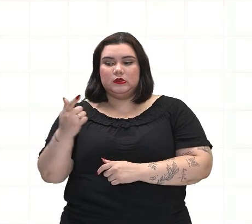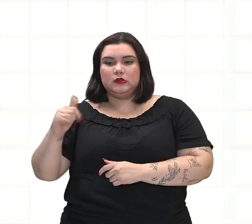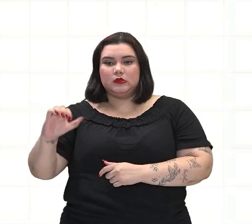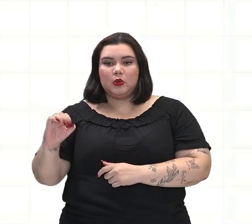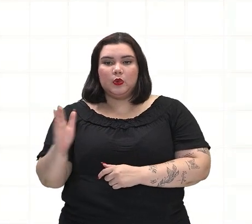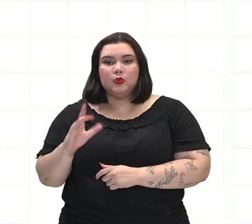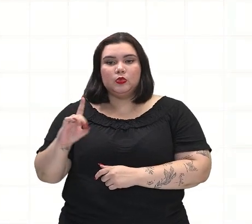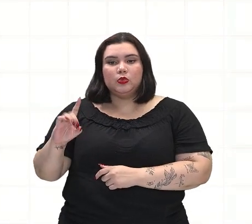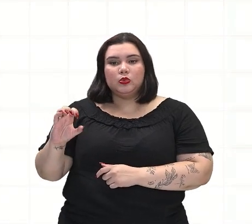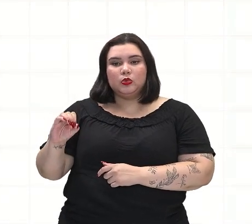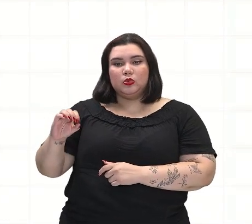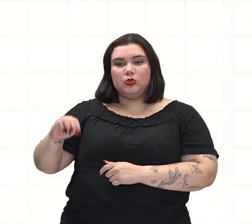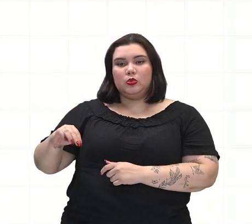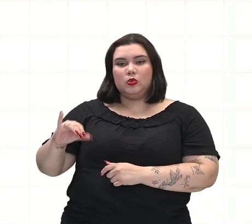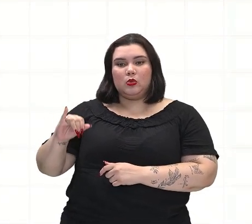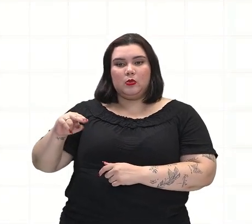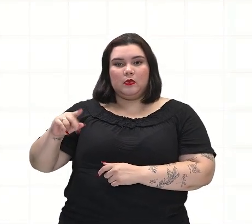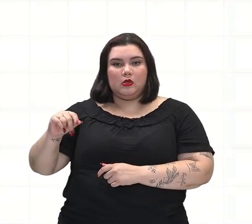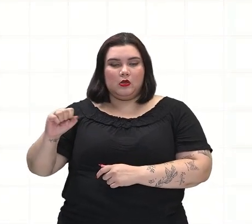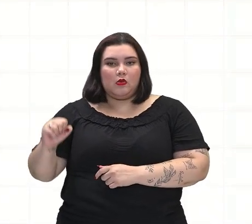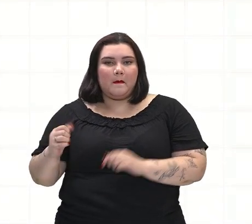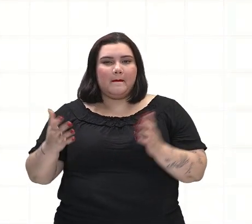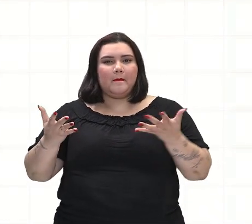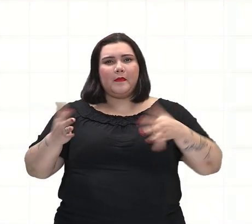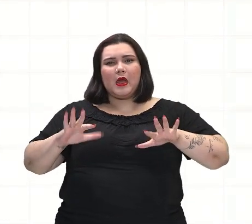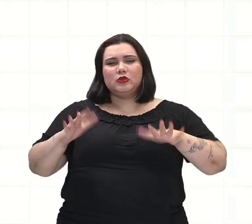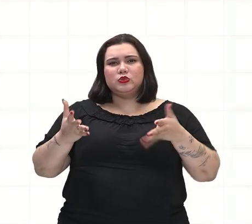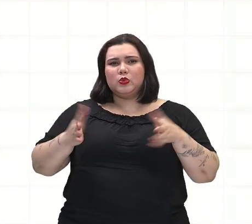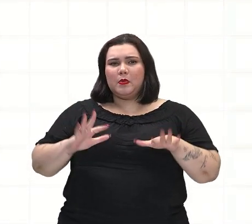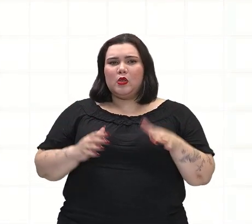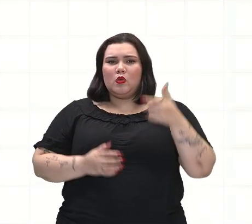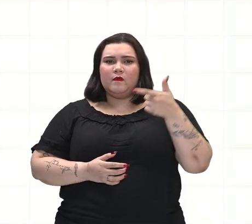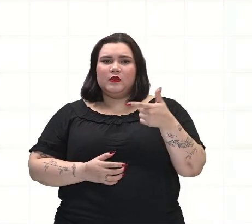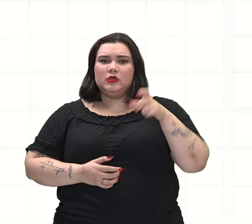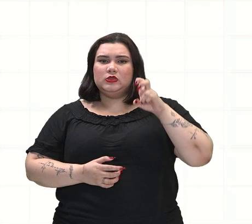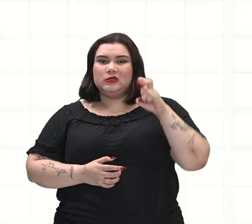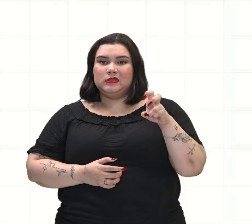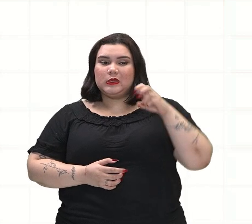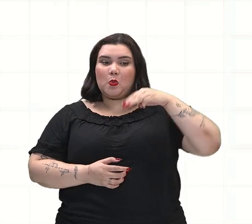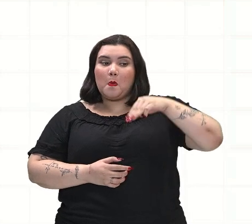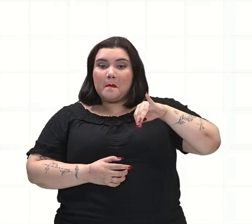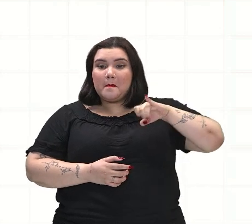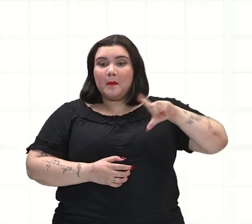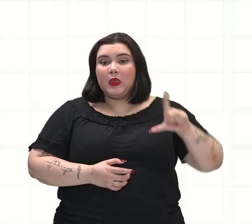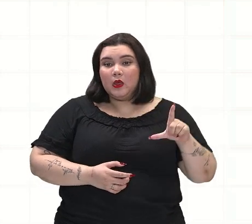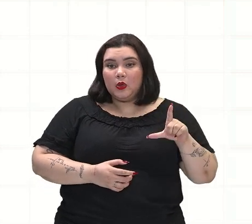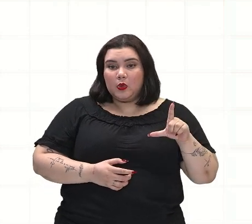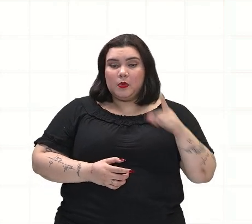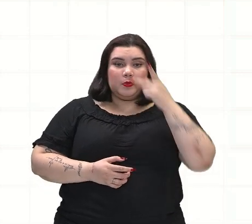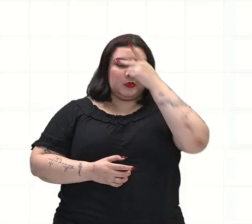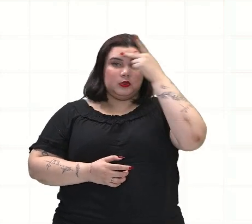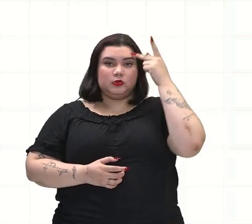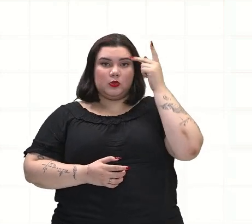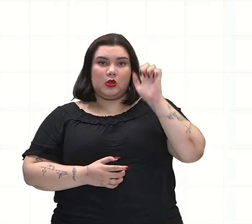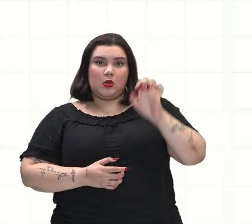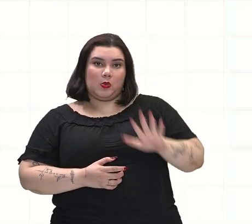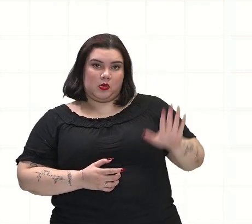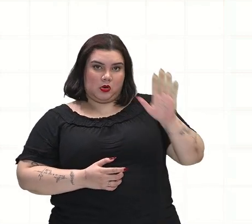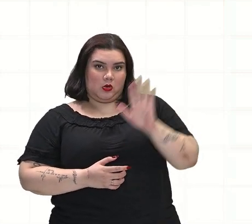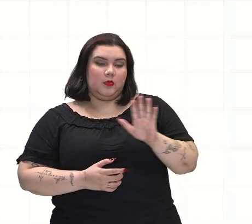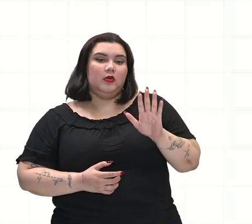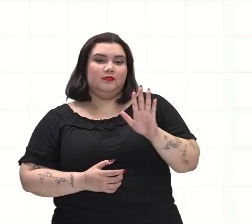né? 25 mil europeus, enquanto você tem 22 mil